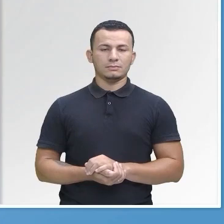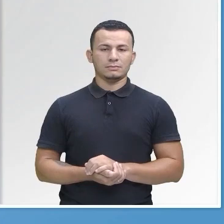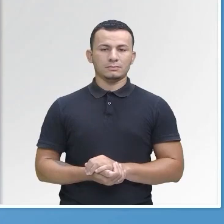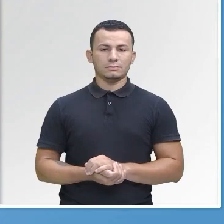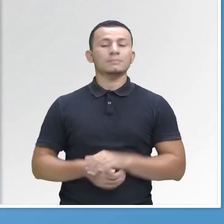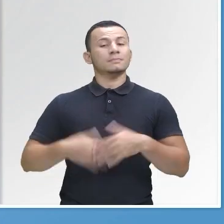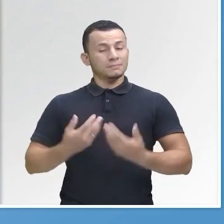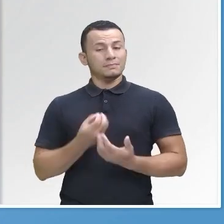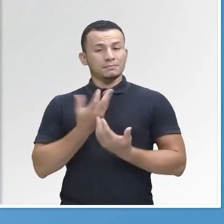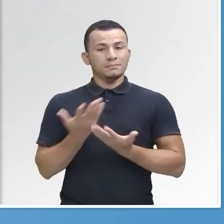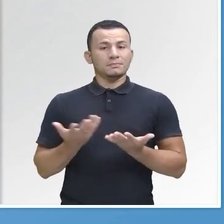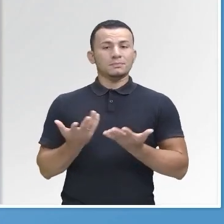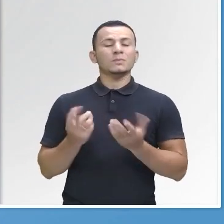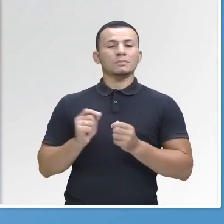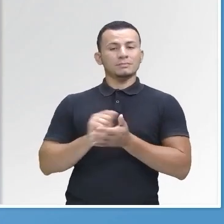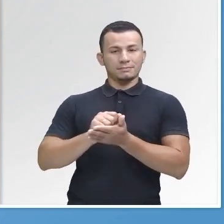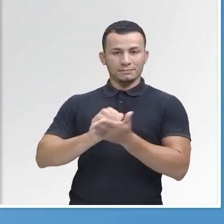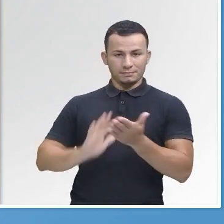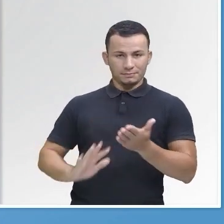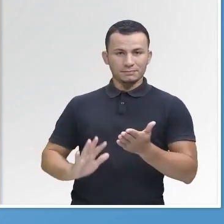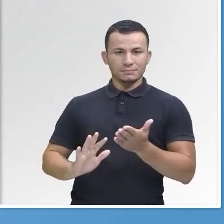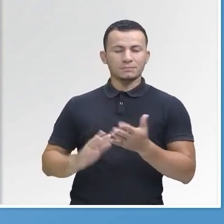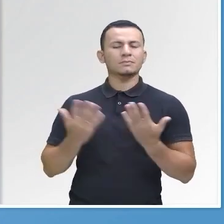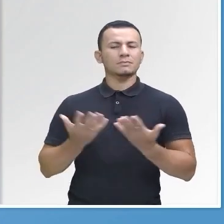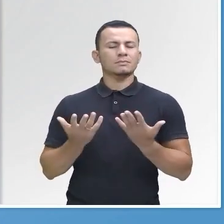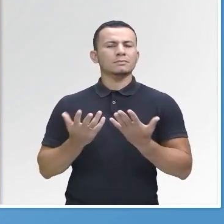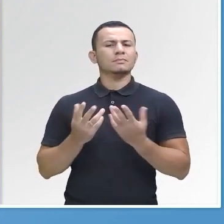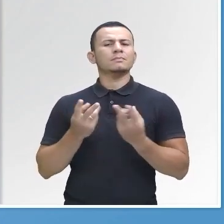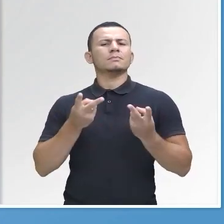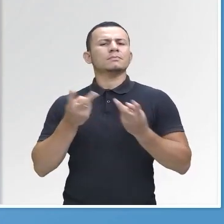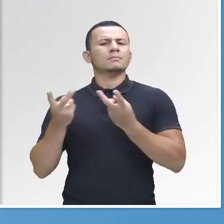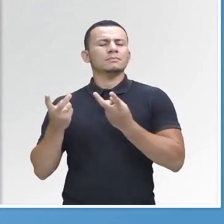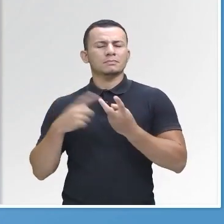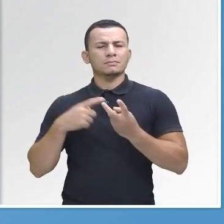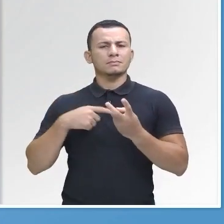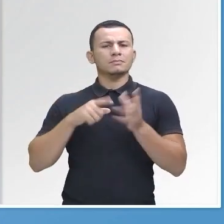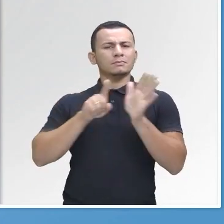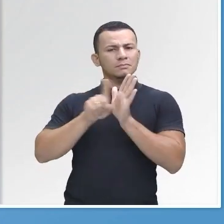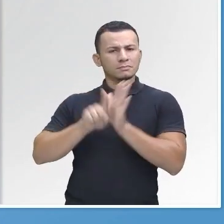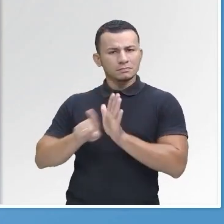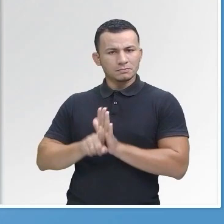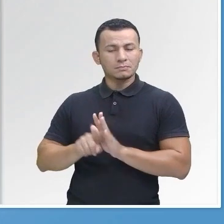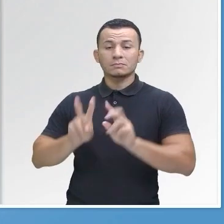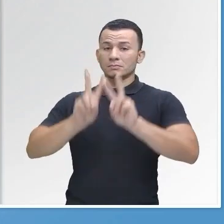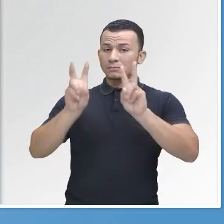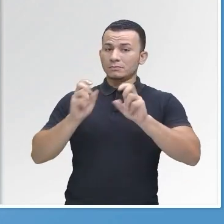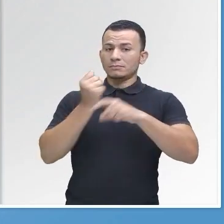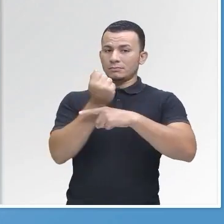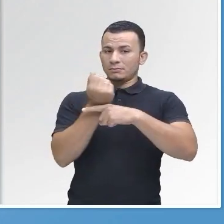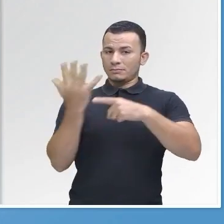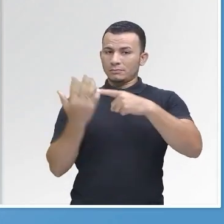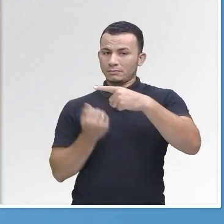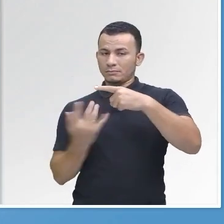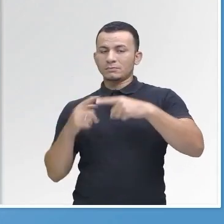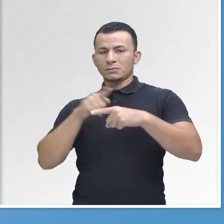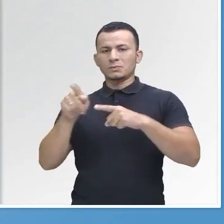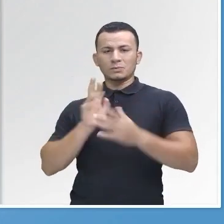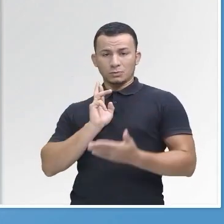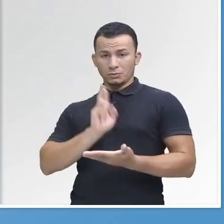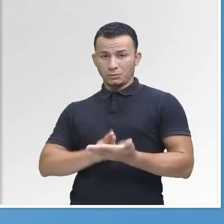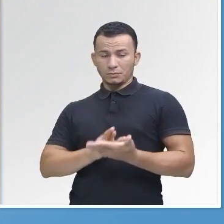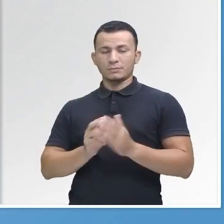Muito bem, chegou agora a hora do nosso exercitando. Vamos ver agora os itens referentes a frações que você vai resolver.